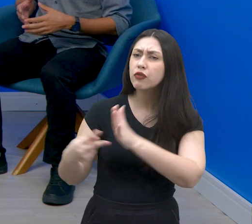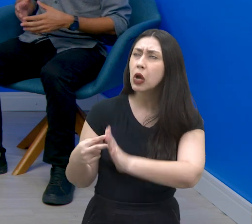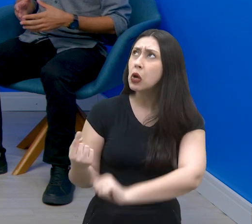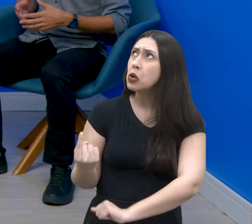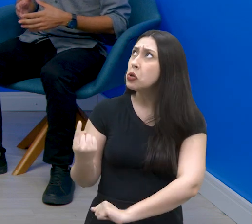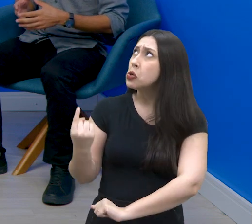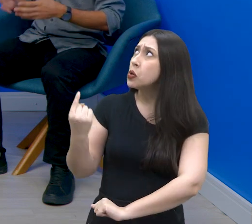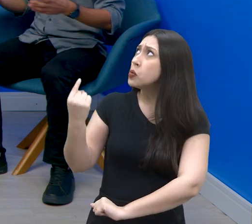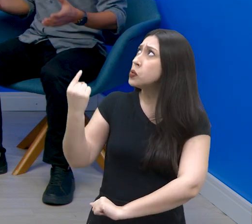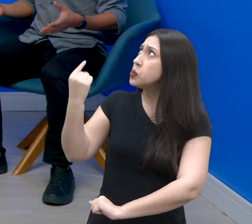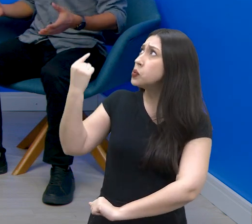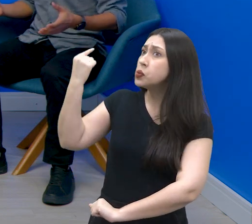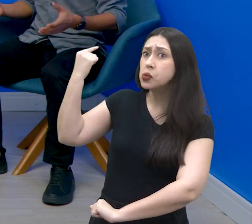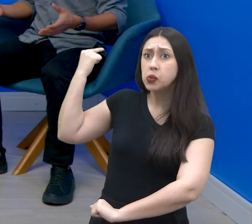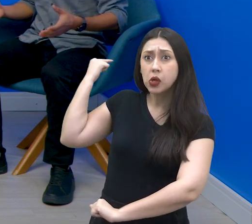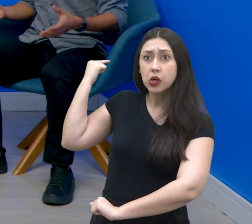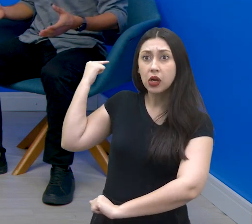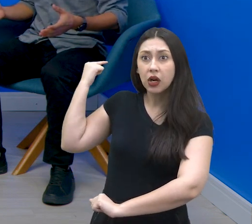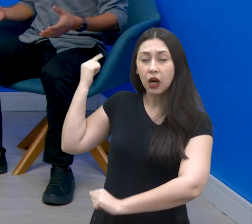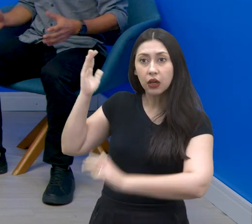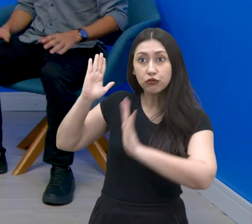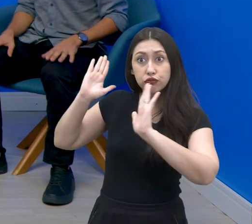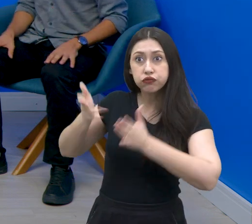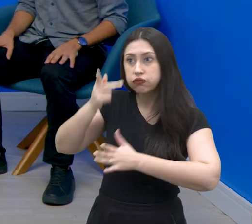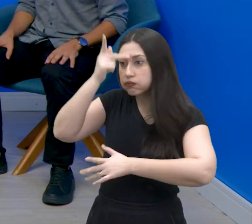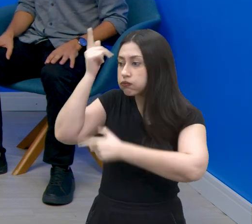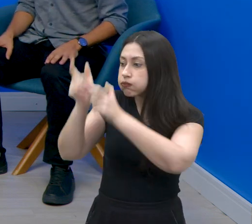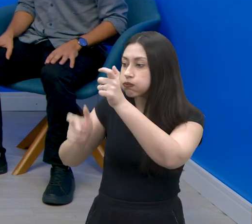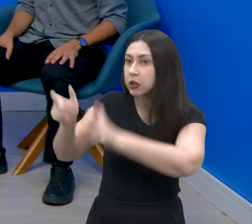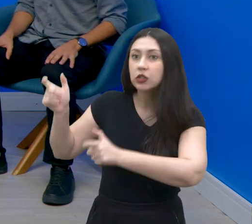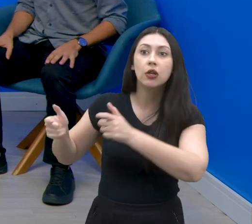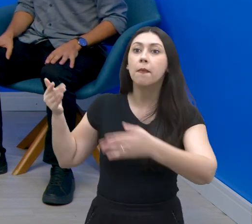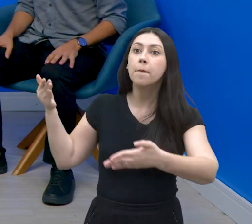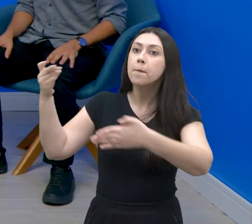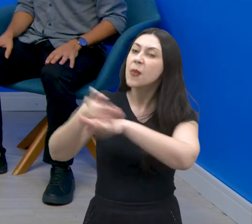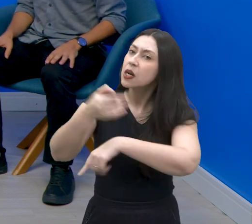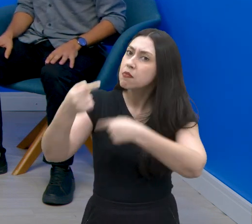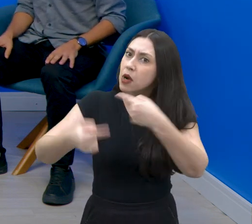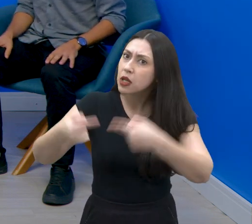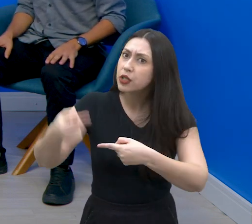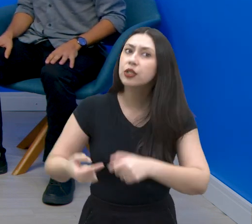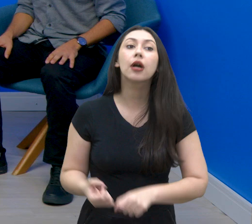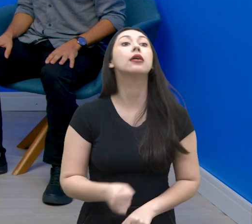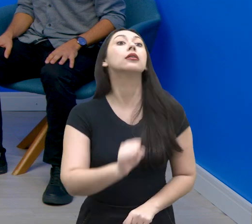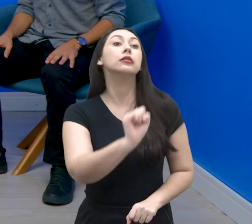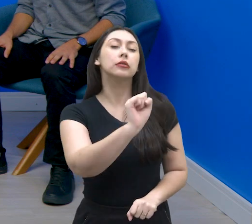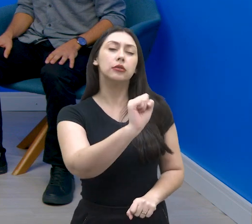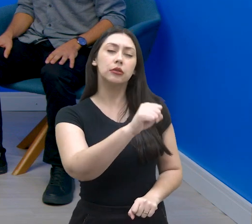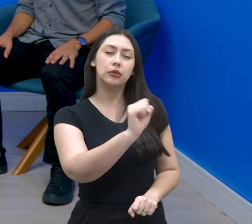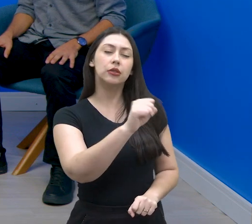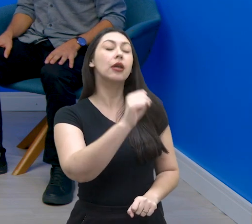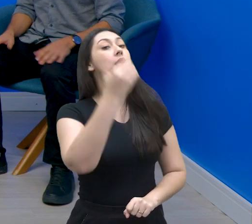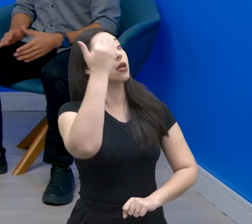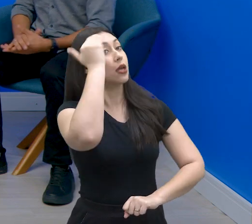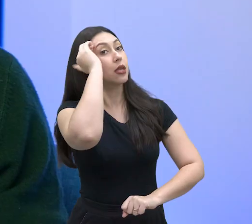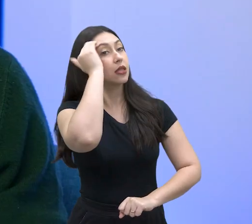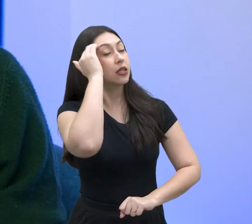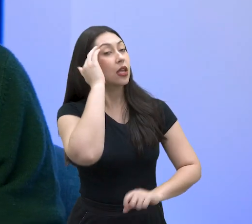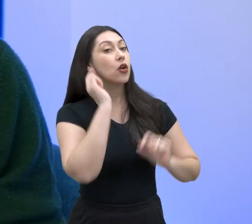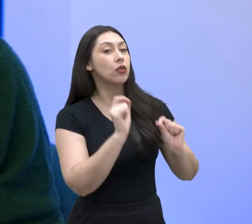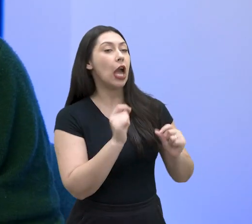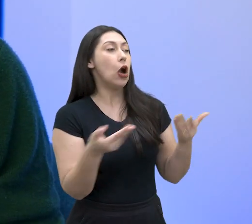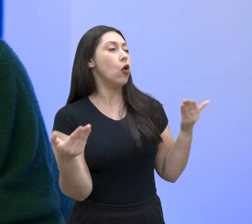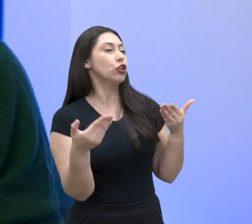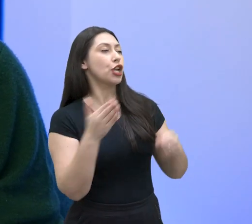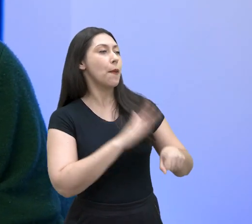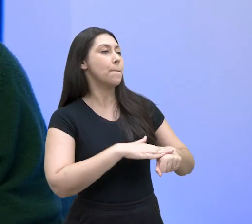as pessoas sempre foram políticas. Isso. Ter essa ideia de que hoje somos mais ou hoje somos menos políticos é uma